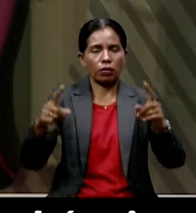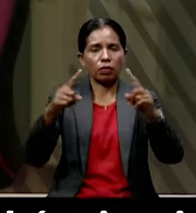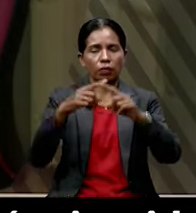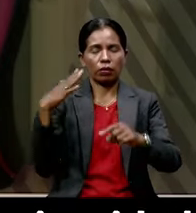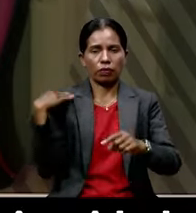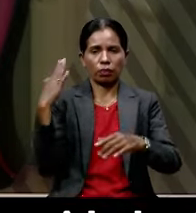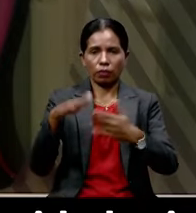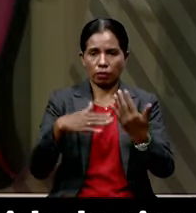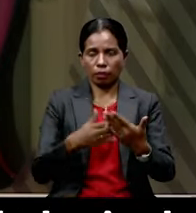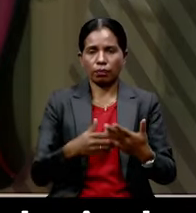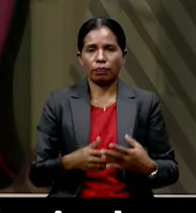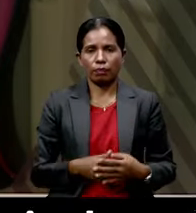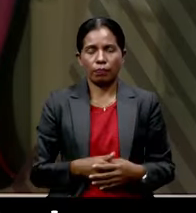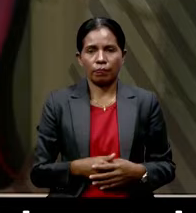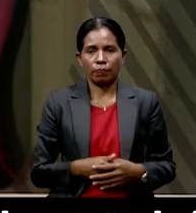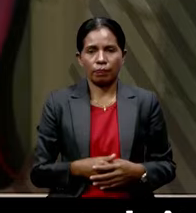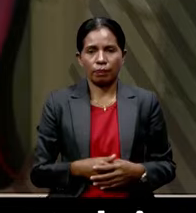Sira.